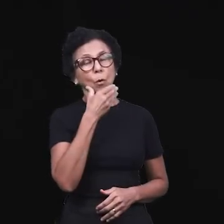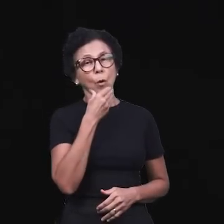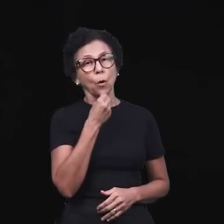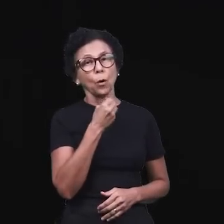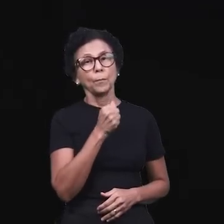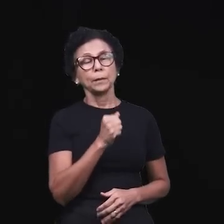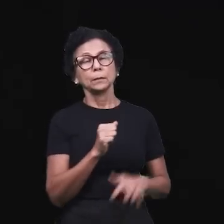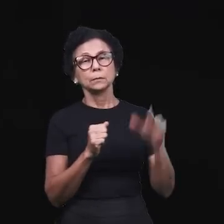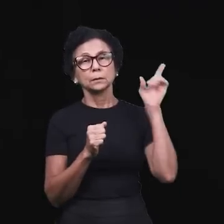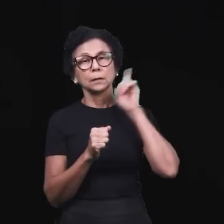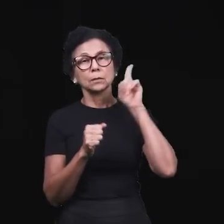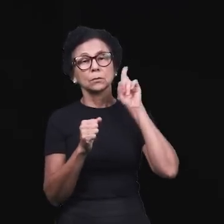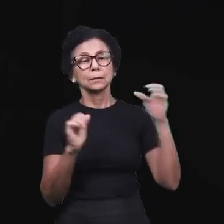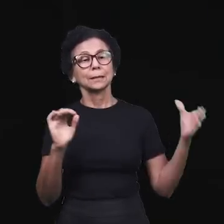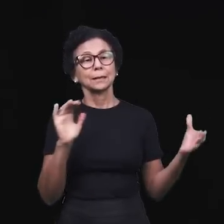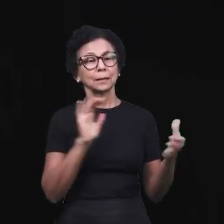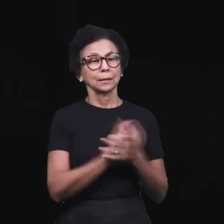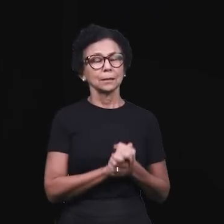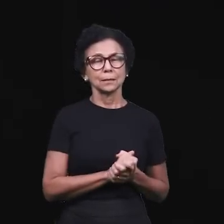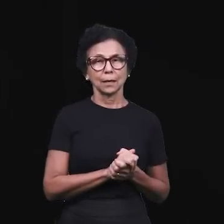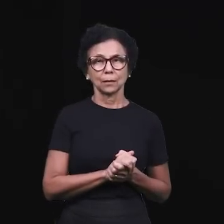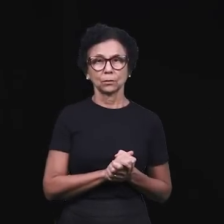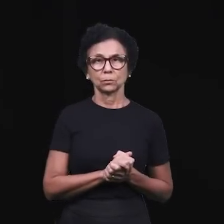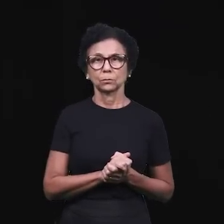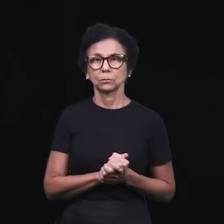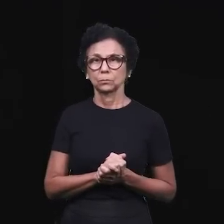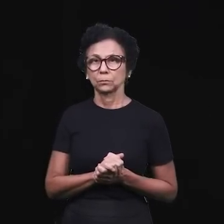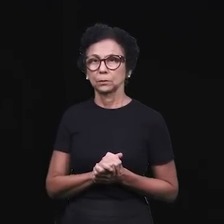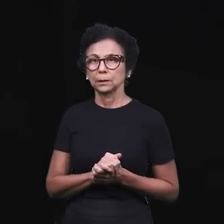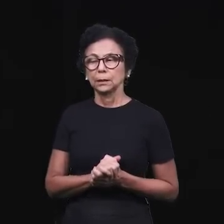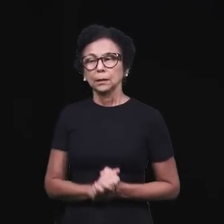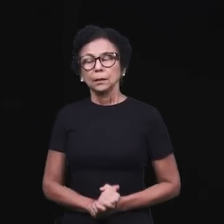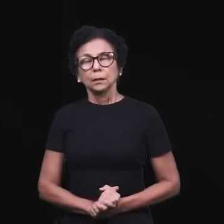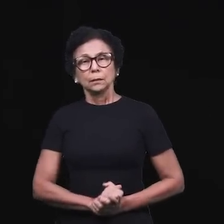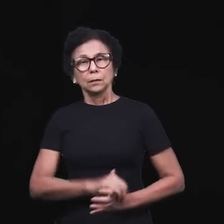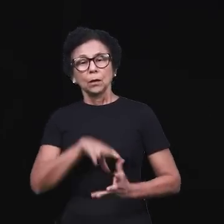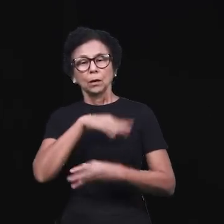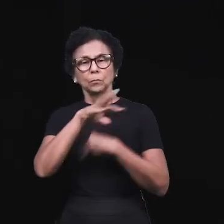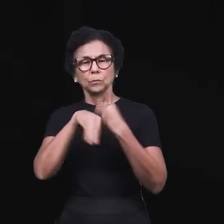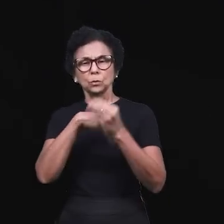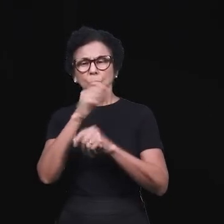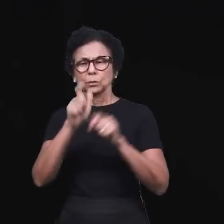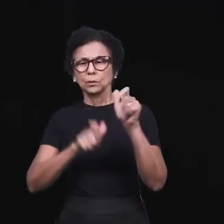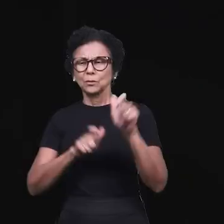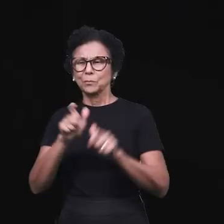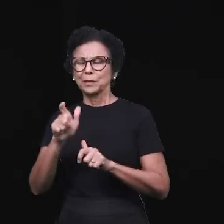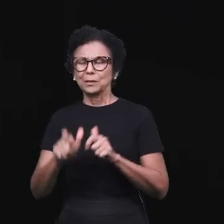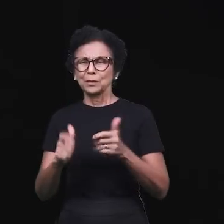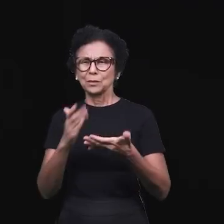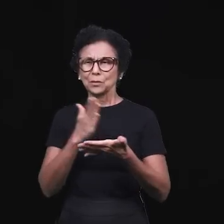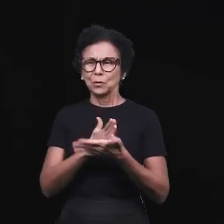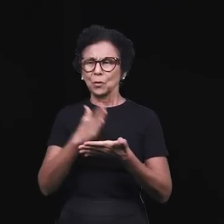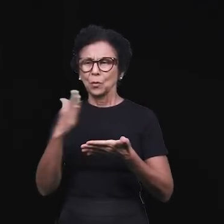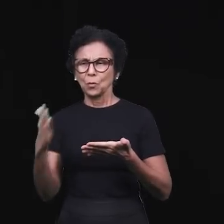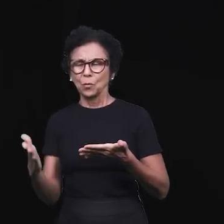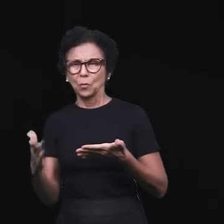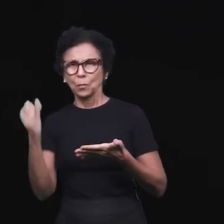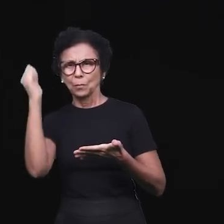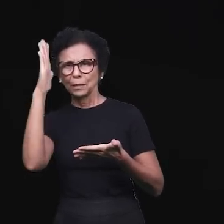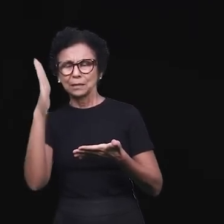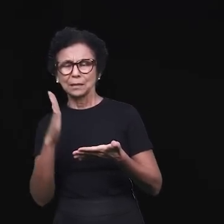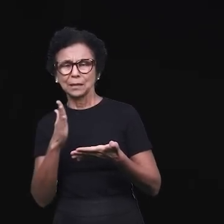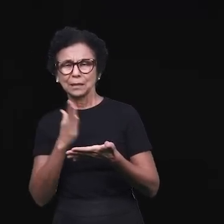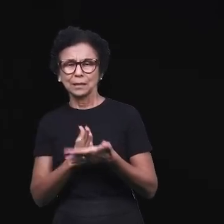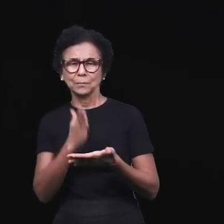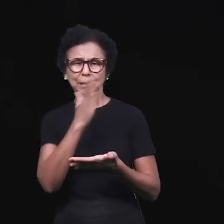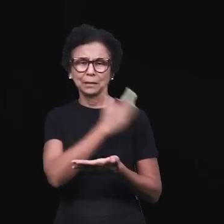não era um grupo só de brasileiros, era uma mistura. Eu acho que era metade brasileiros e metade americanos, porque algumas irmãs,